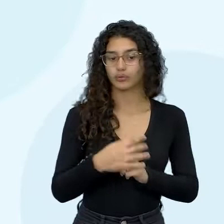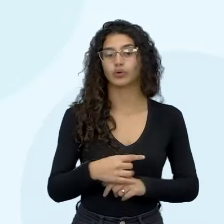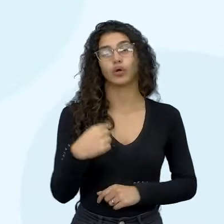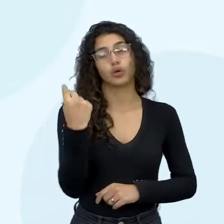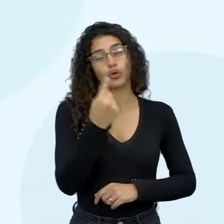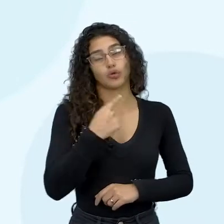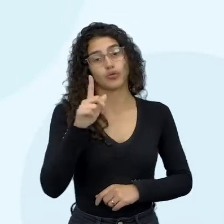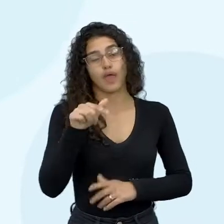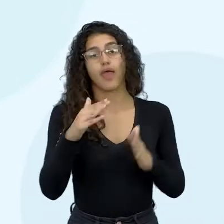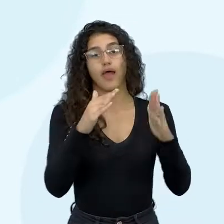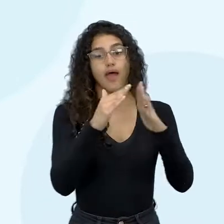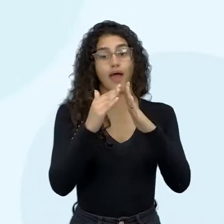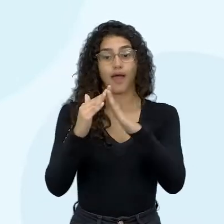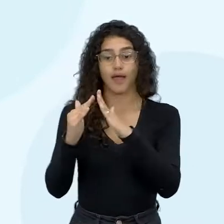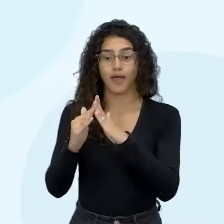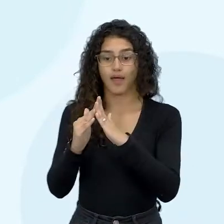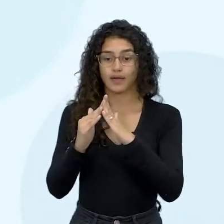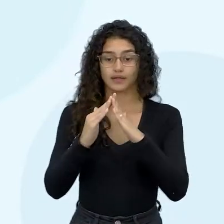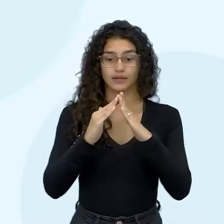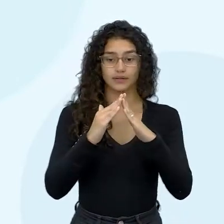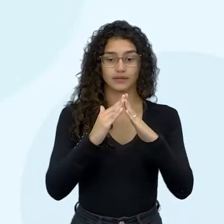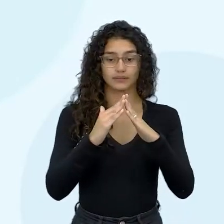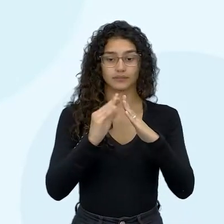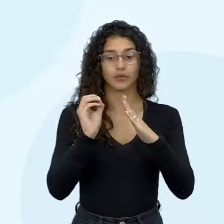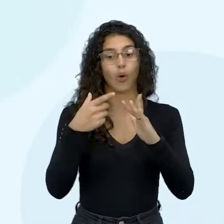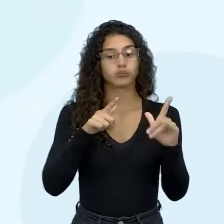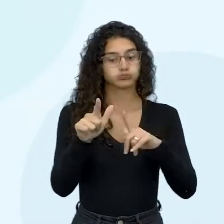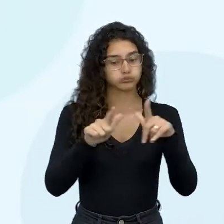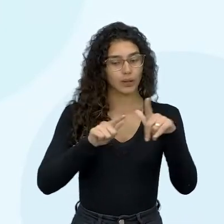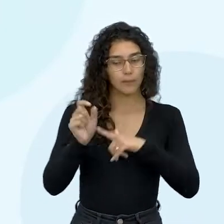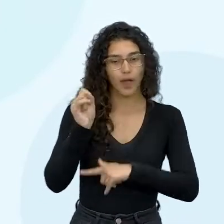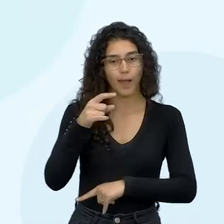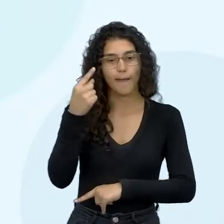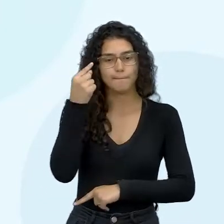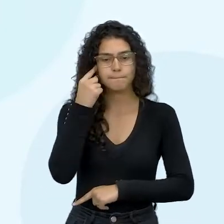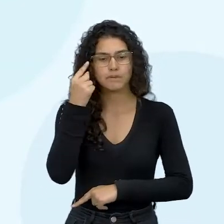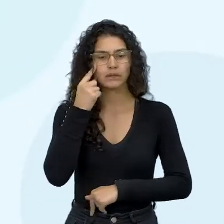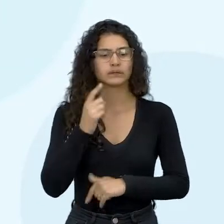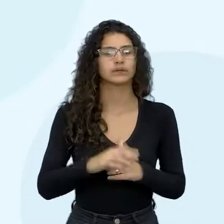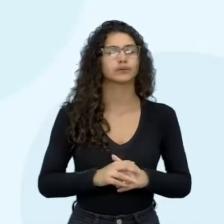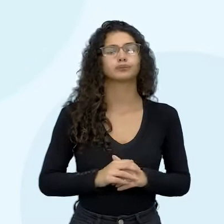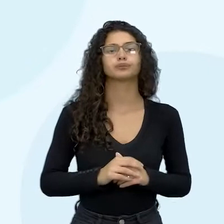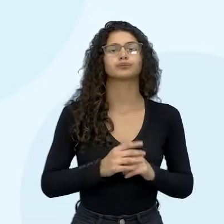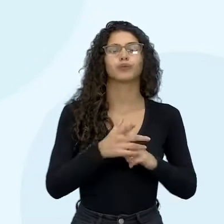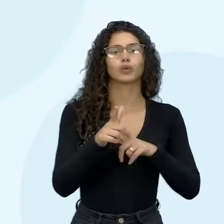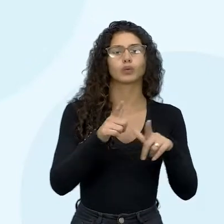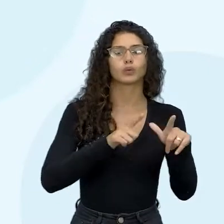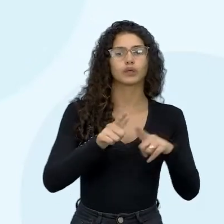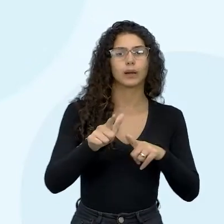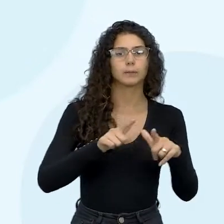a casa, ou o serviço, né? Se eu pensei em um serviço de